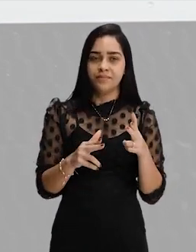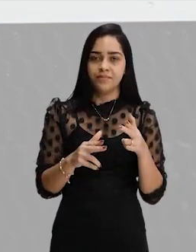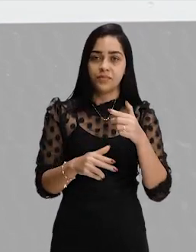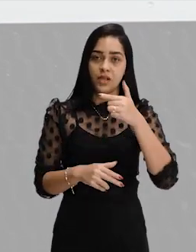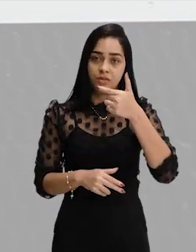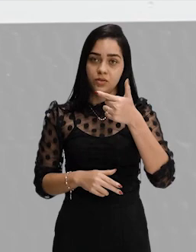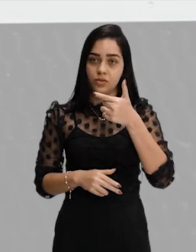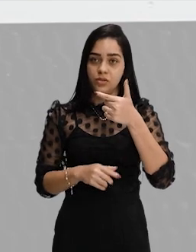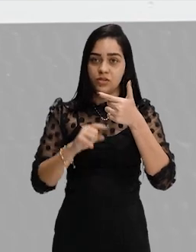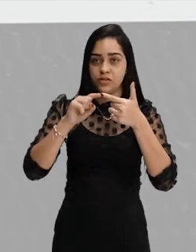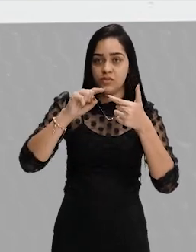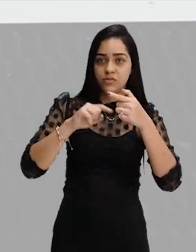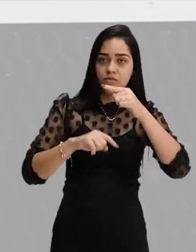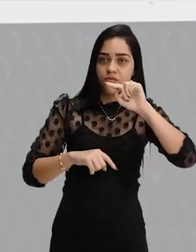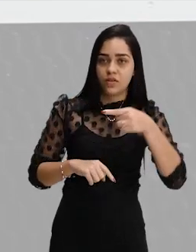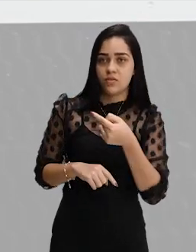a